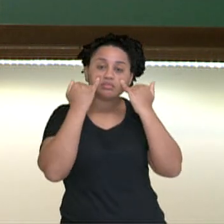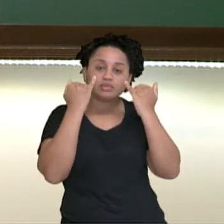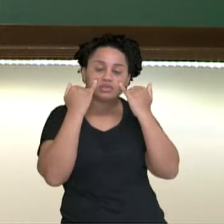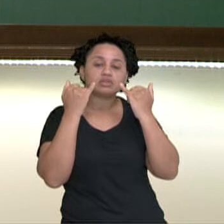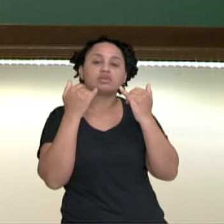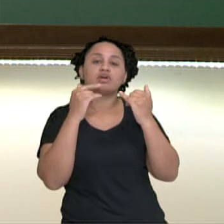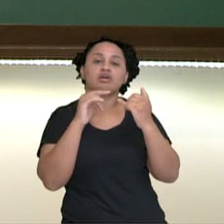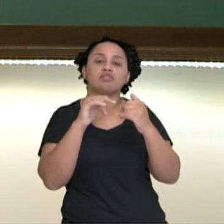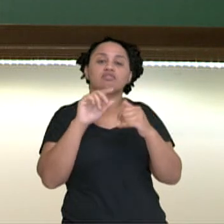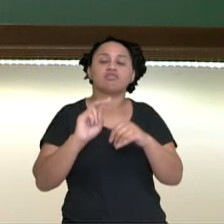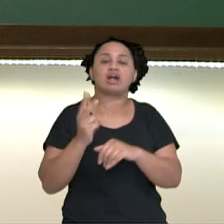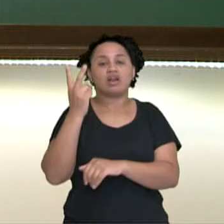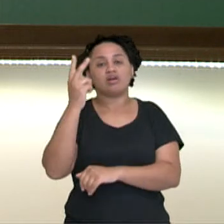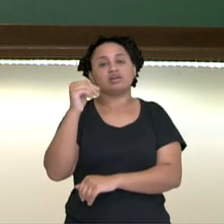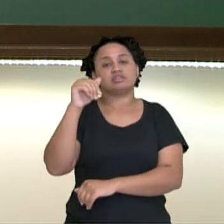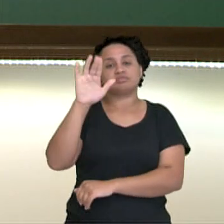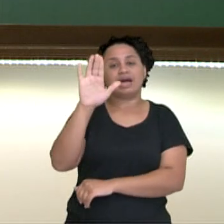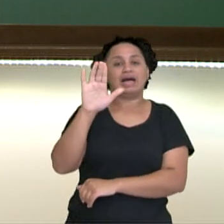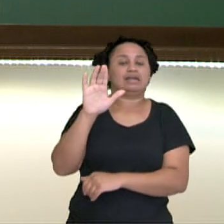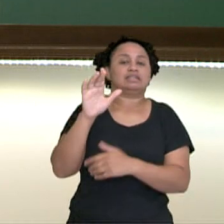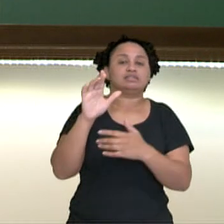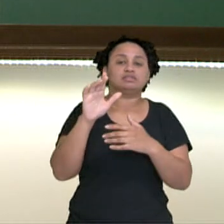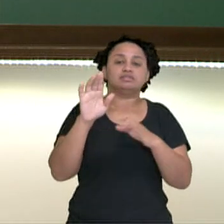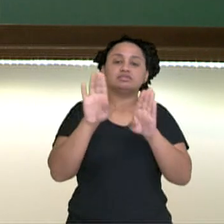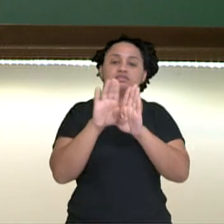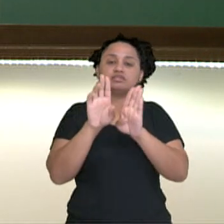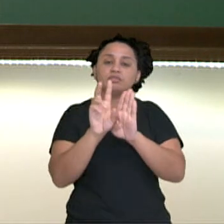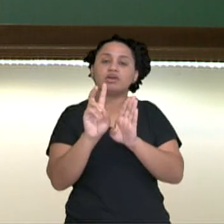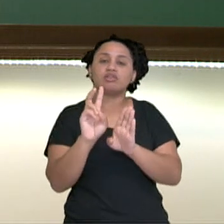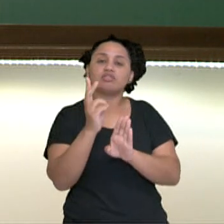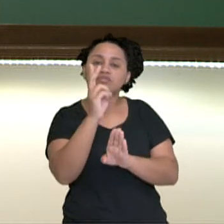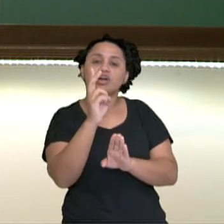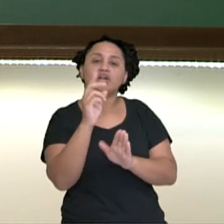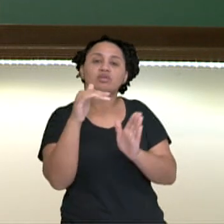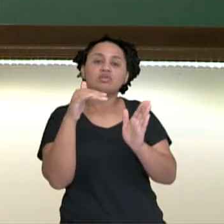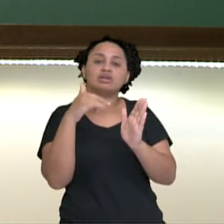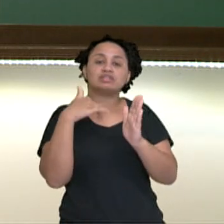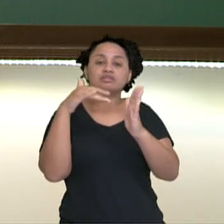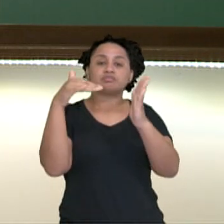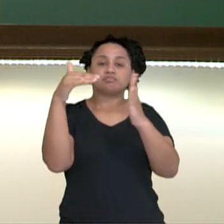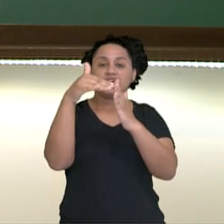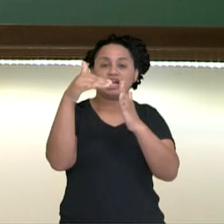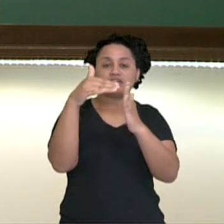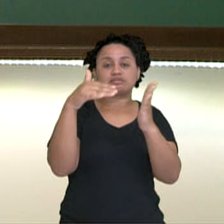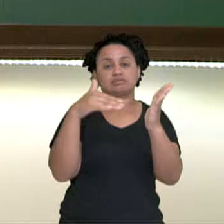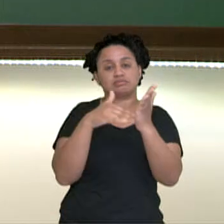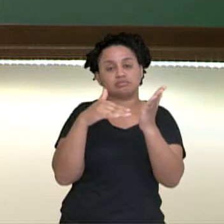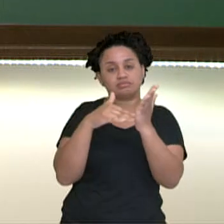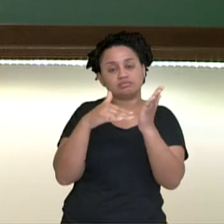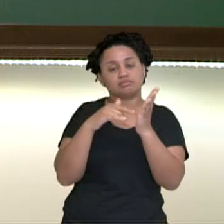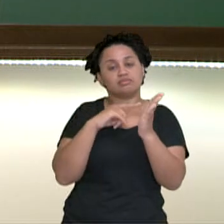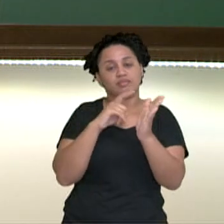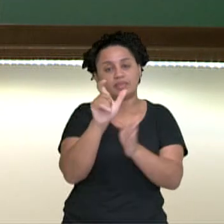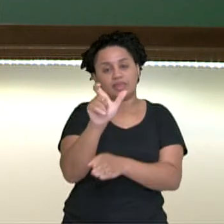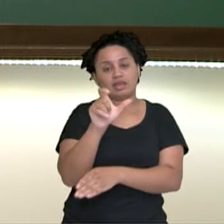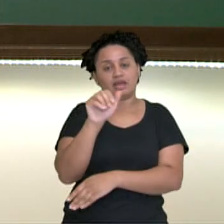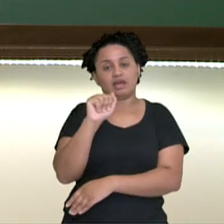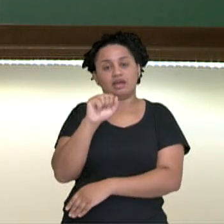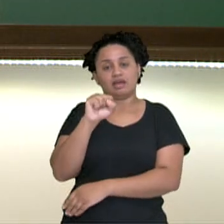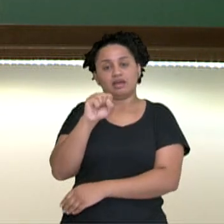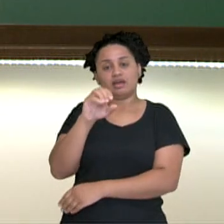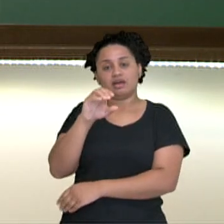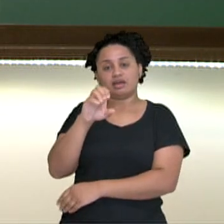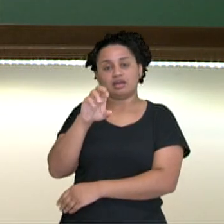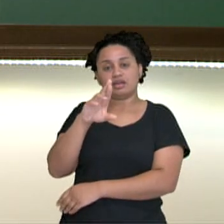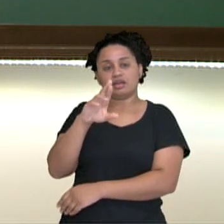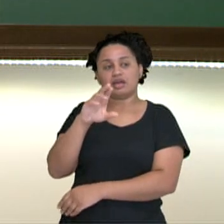valores maiores, Tenho informação de valores que são o limite, tem aquela palavrinha ali, o acrescido, que